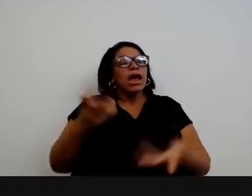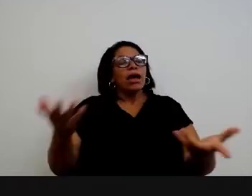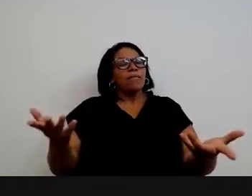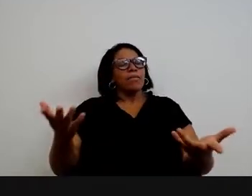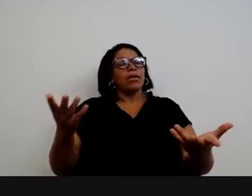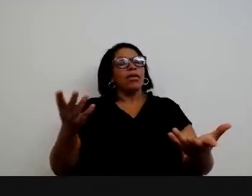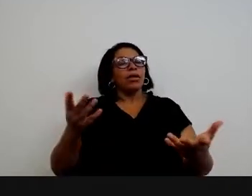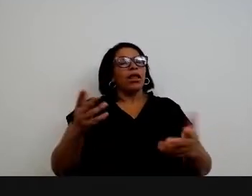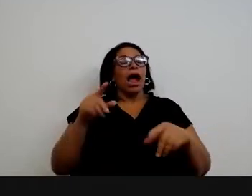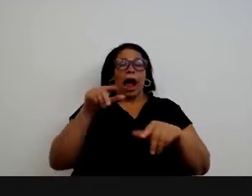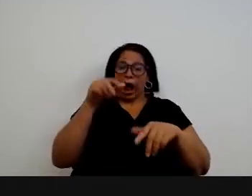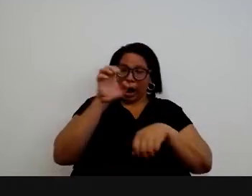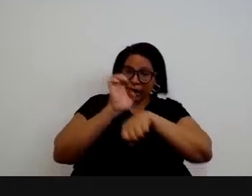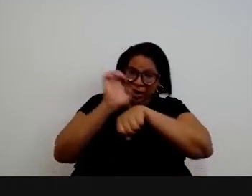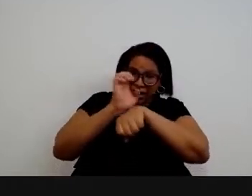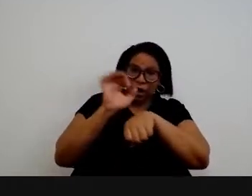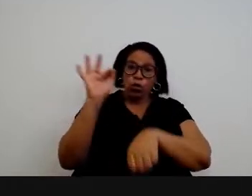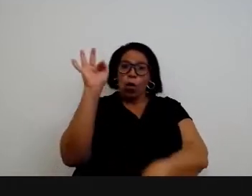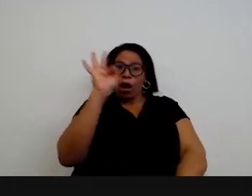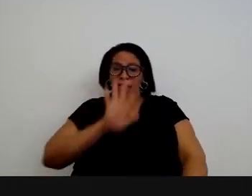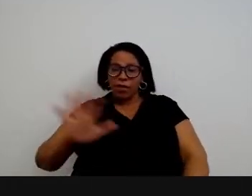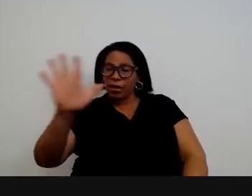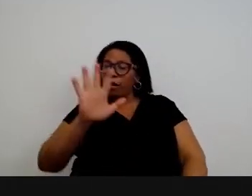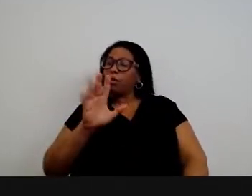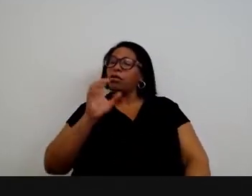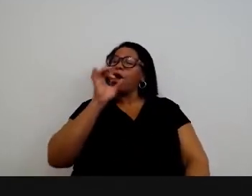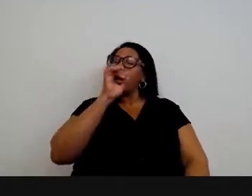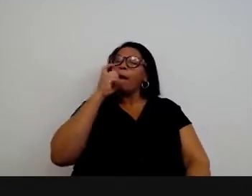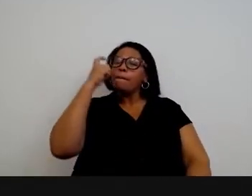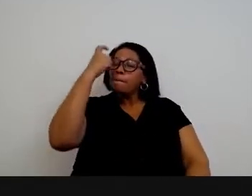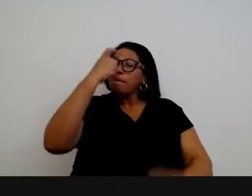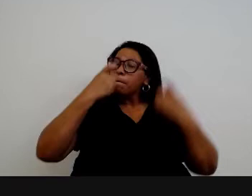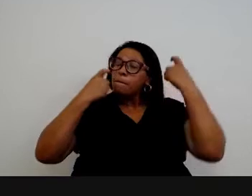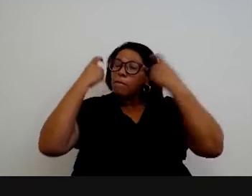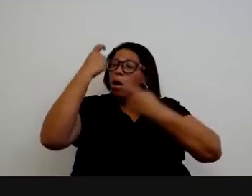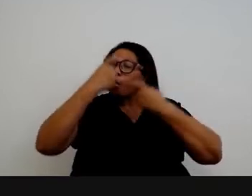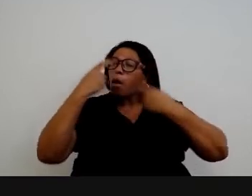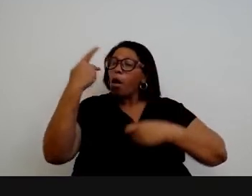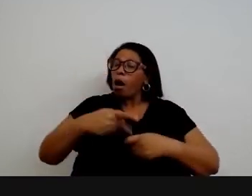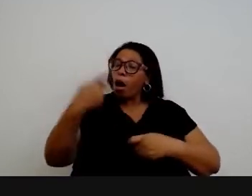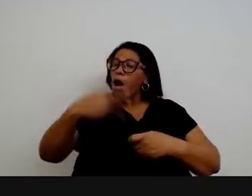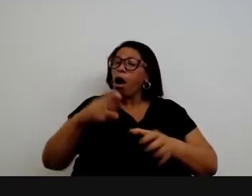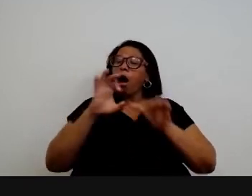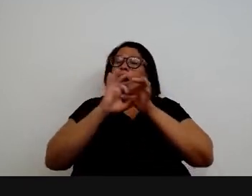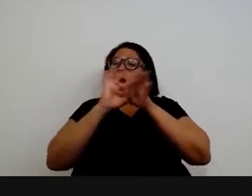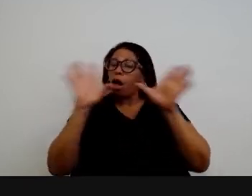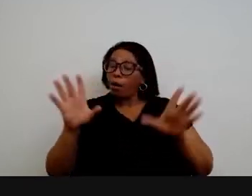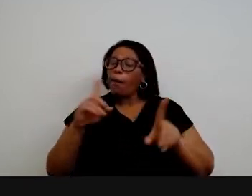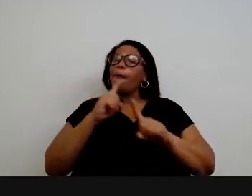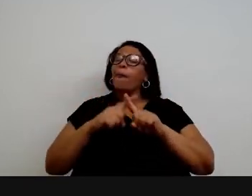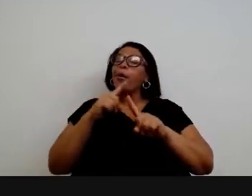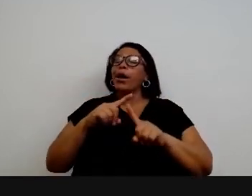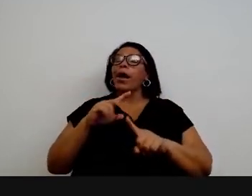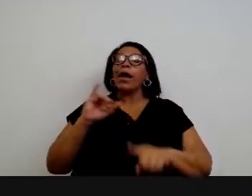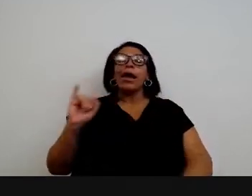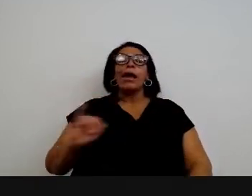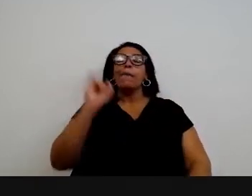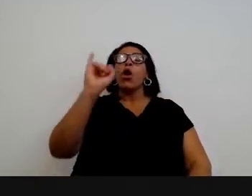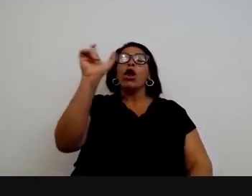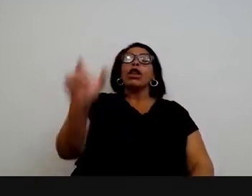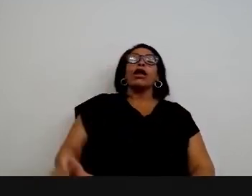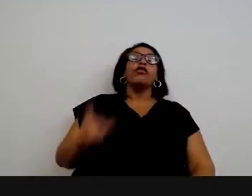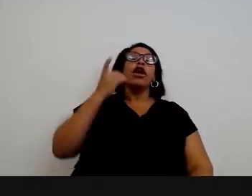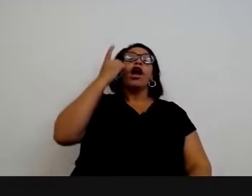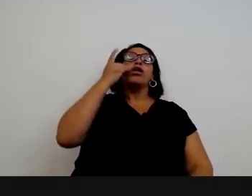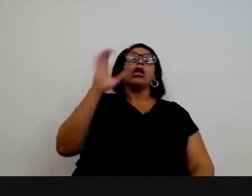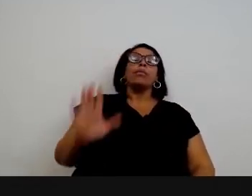municipais, estaduais e federal. Isso é tenebroso para a nossa democracia, mas porque a gente valoriza muito o indivíduo. Mas a